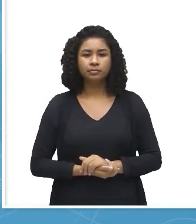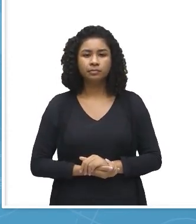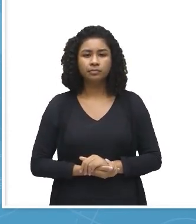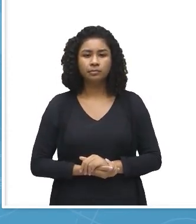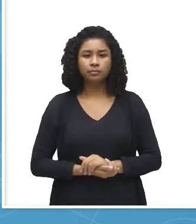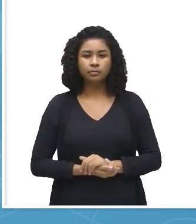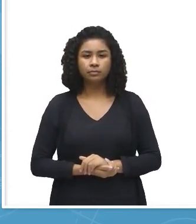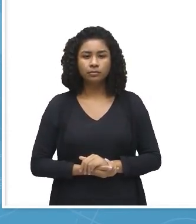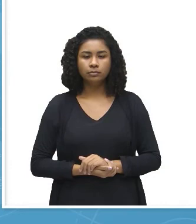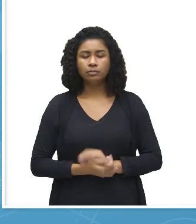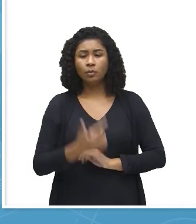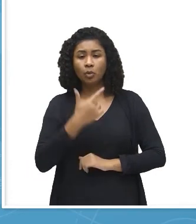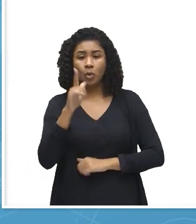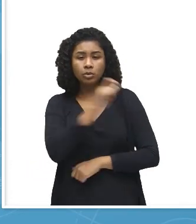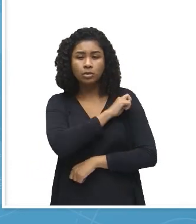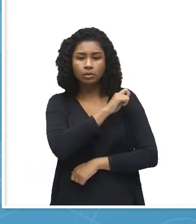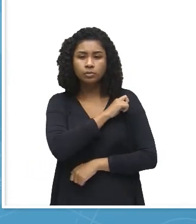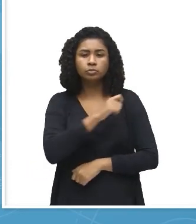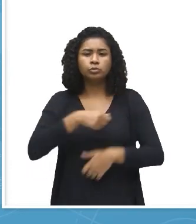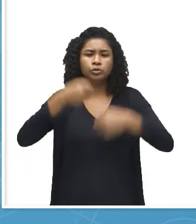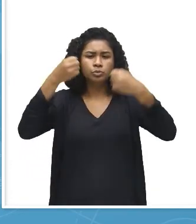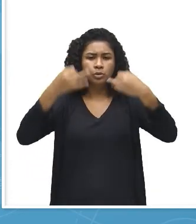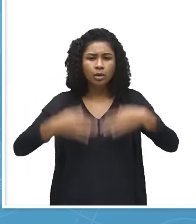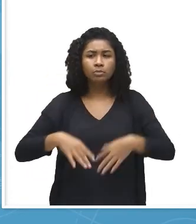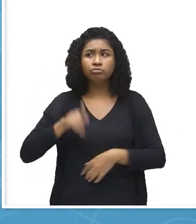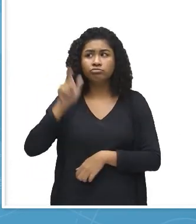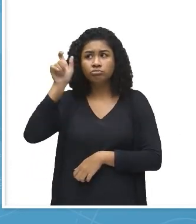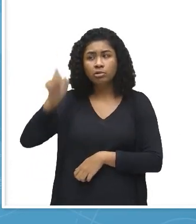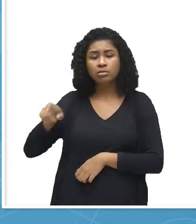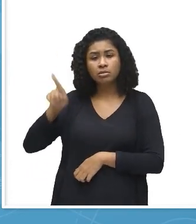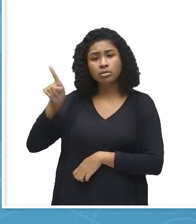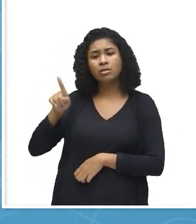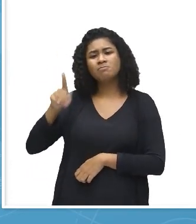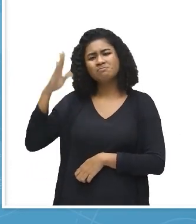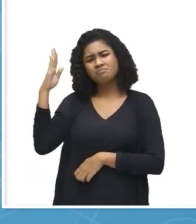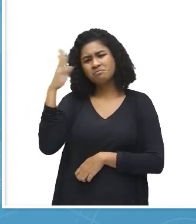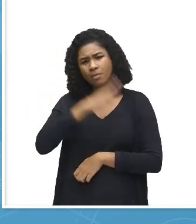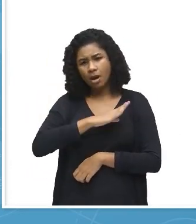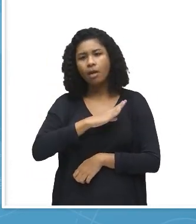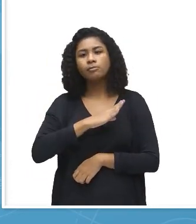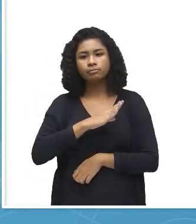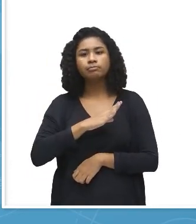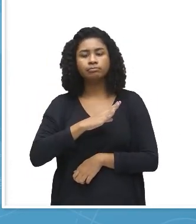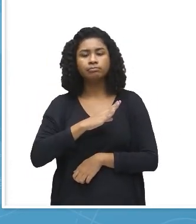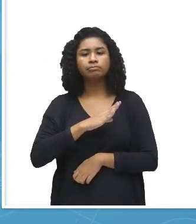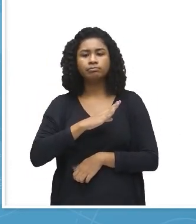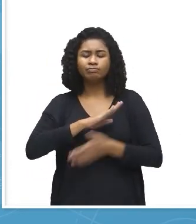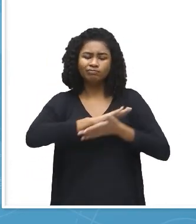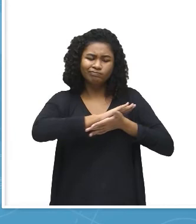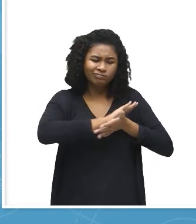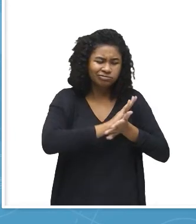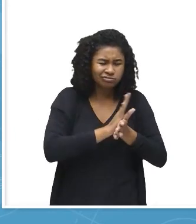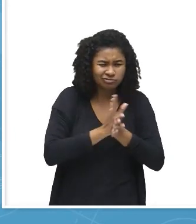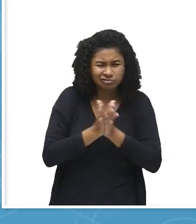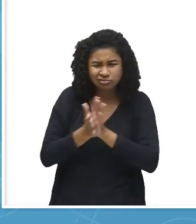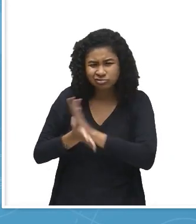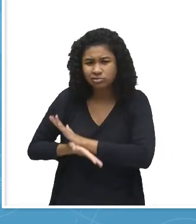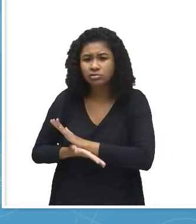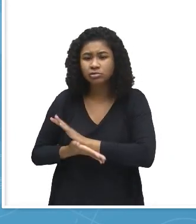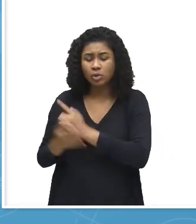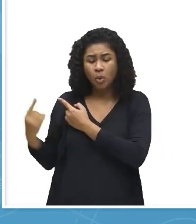Muitos estão falando sobre a questão da crueldade, como Leopoldo II agia em relação ao povo do Congo. Estou gostando que vocês